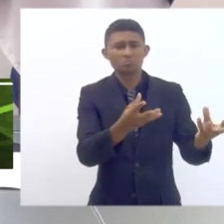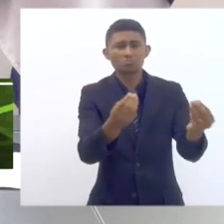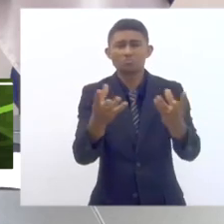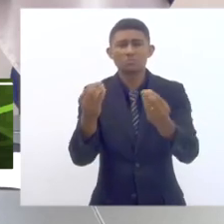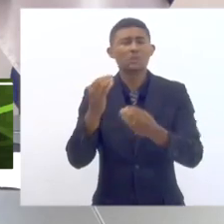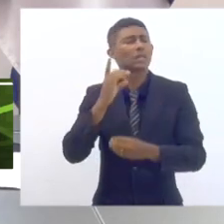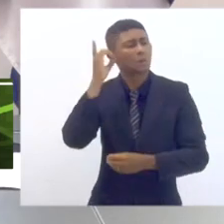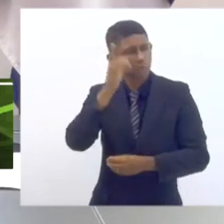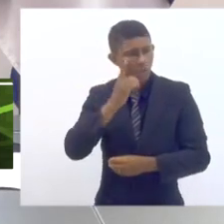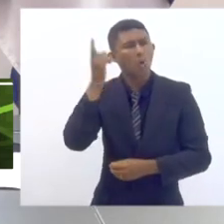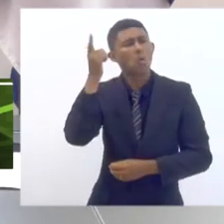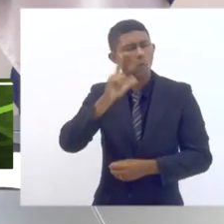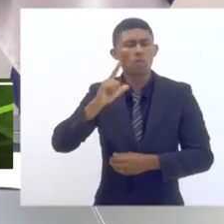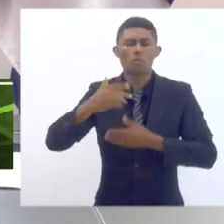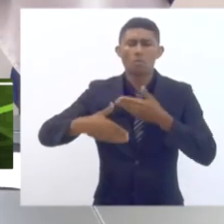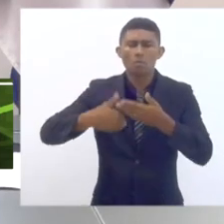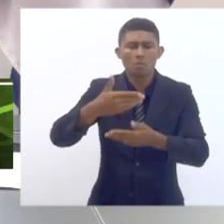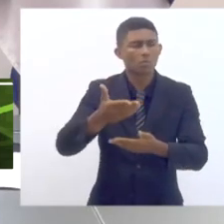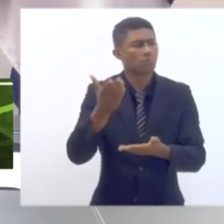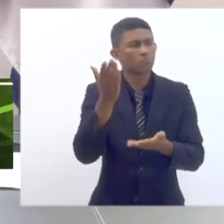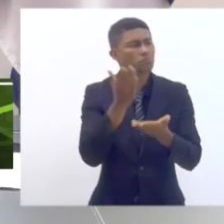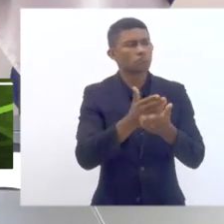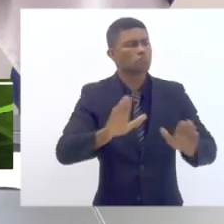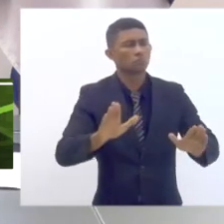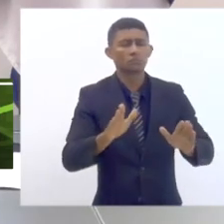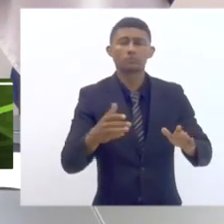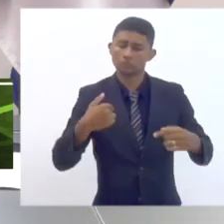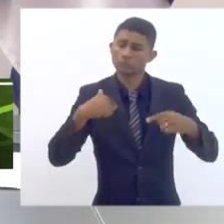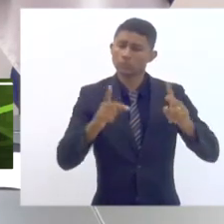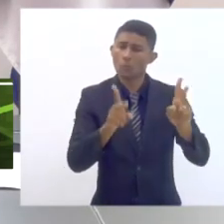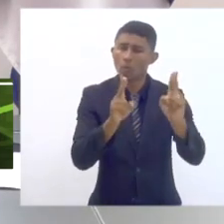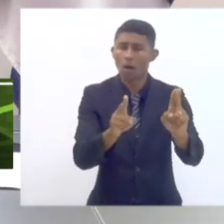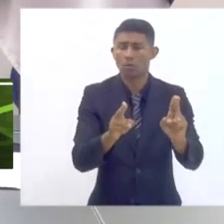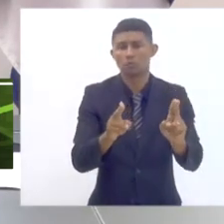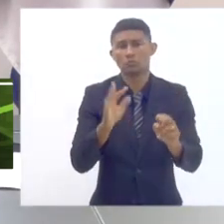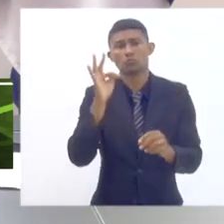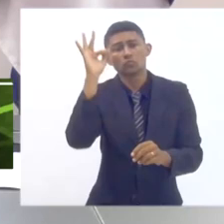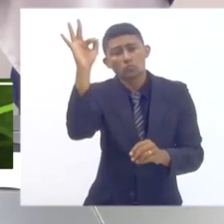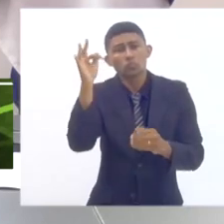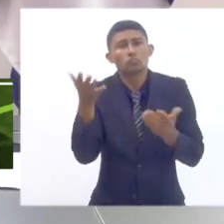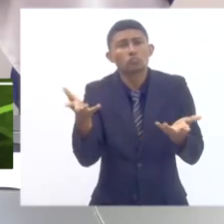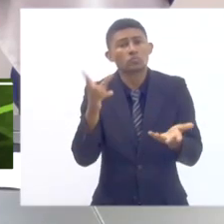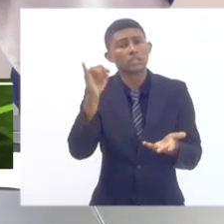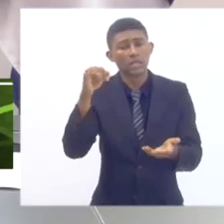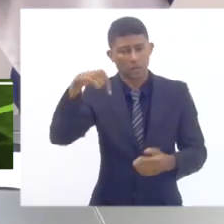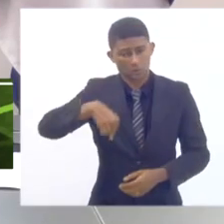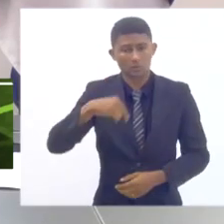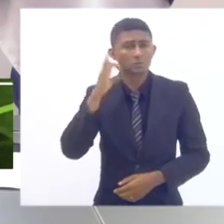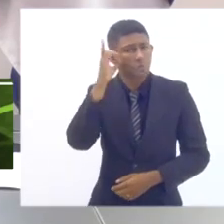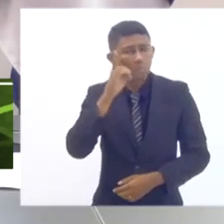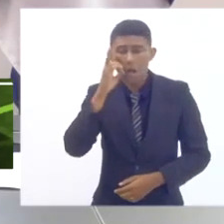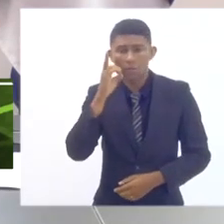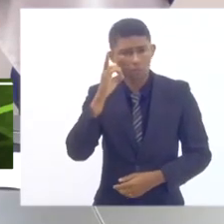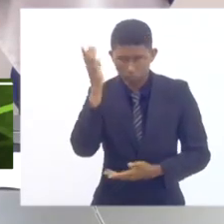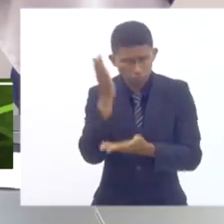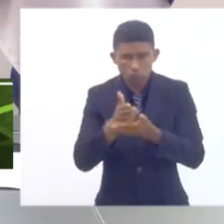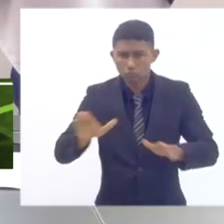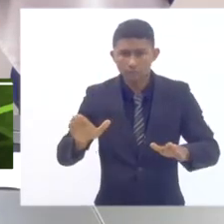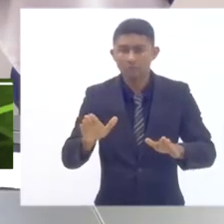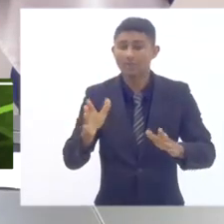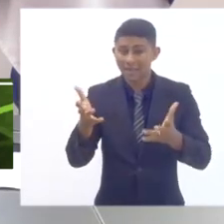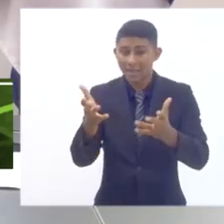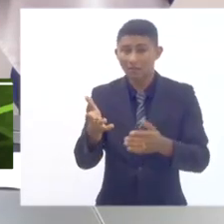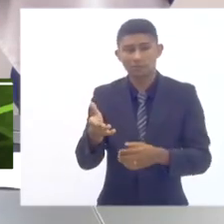não me deixo me levar por conta dessa vaidade. Quero, o dia que eu não estiver mais na casa, levar de vocês, sinceramente, a